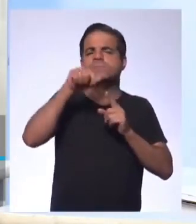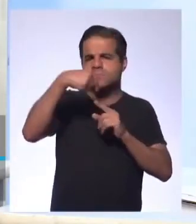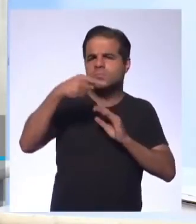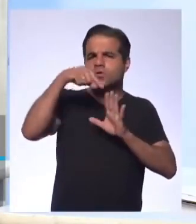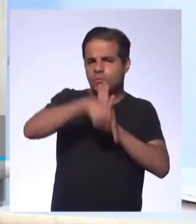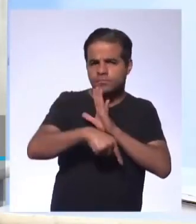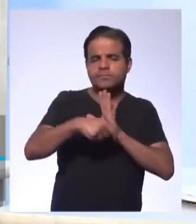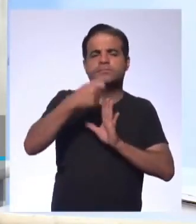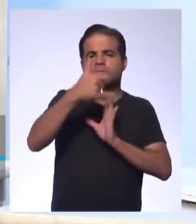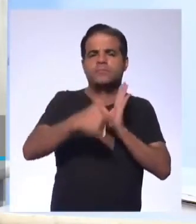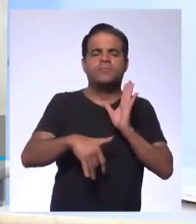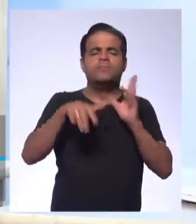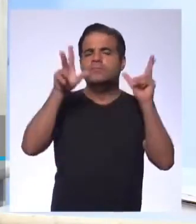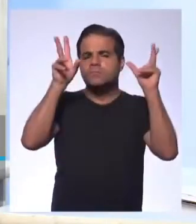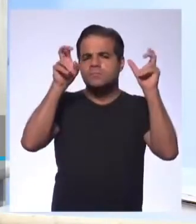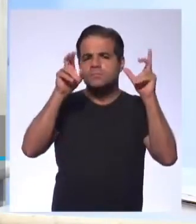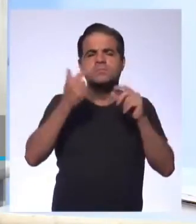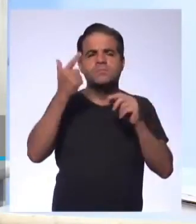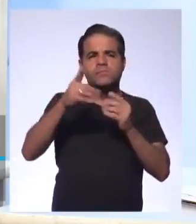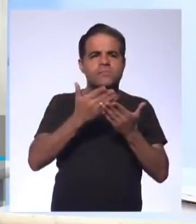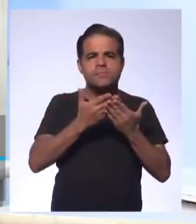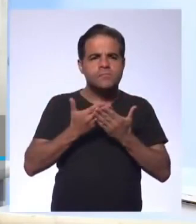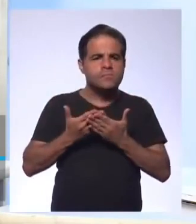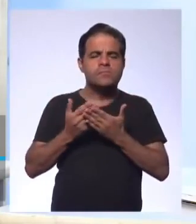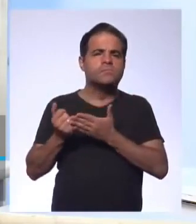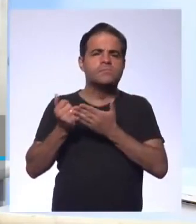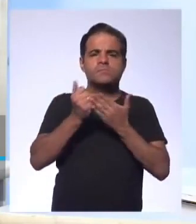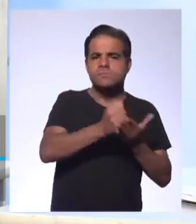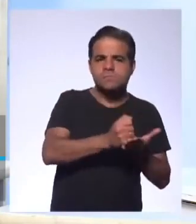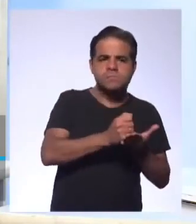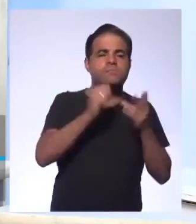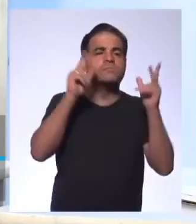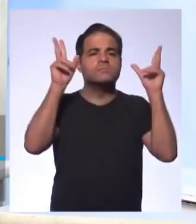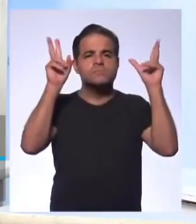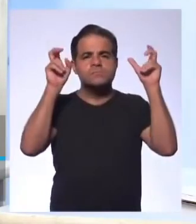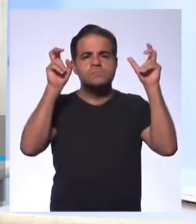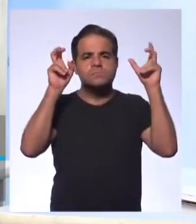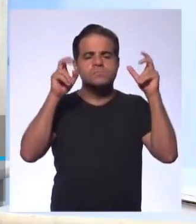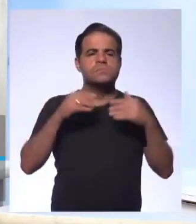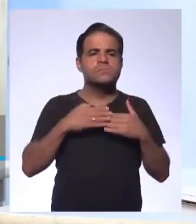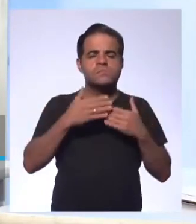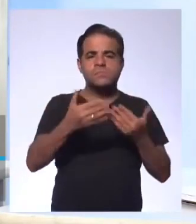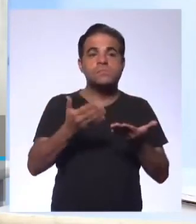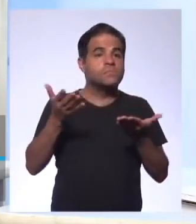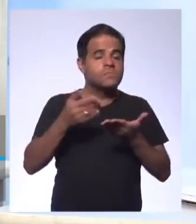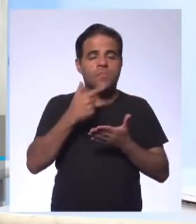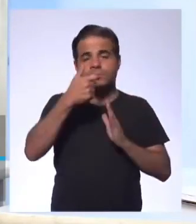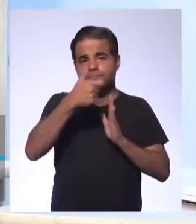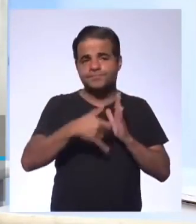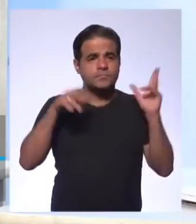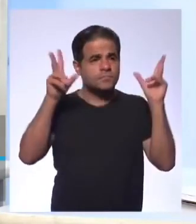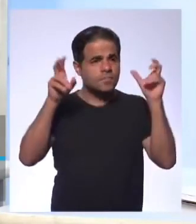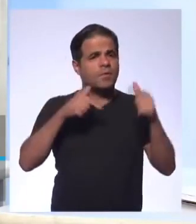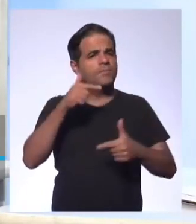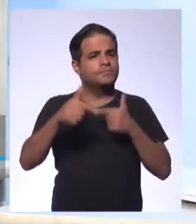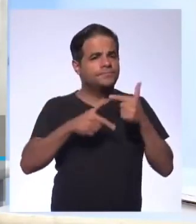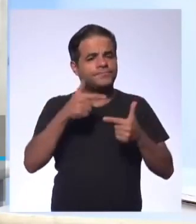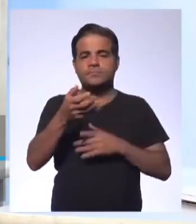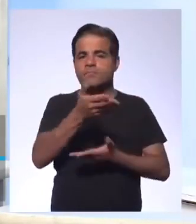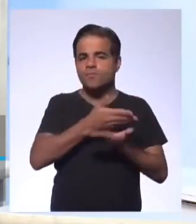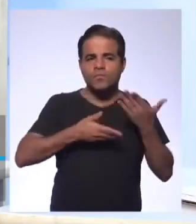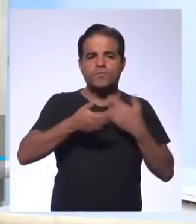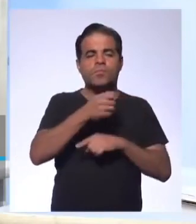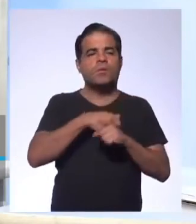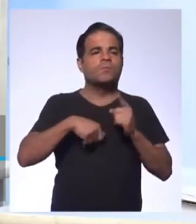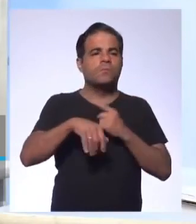aprofundar neste assunto, está bem? Em outras aulas, eu trouxe também esse assunto em outras aulas. Hoje eu quero ficar mais nessa questão aí do trabalho, da relação do trabalho,